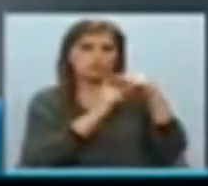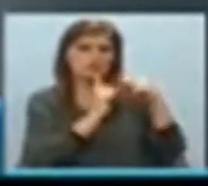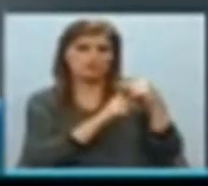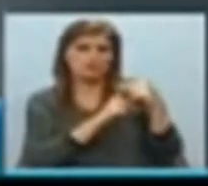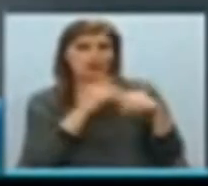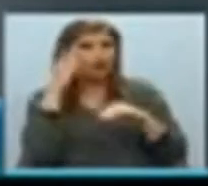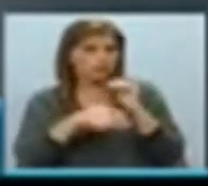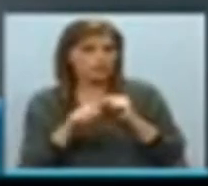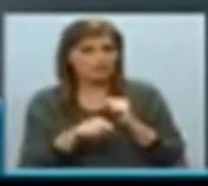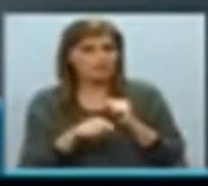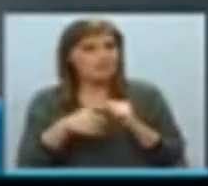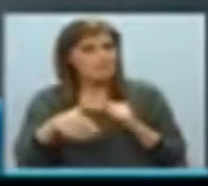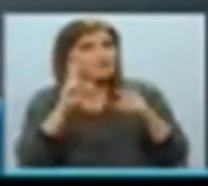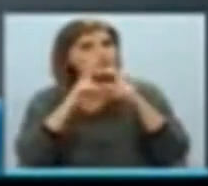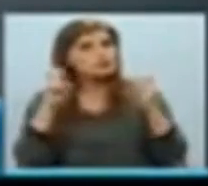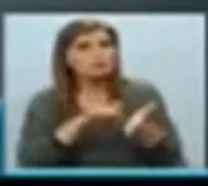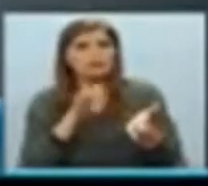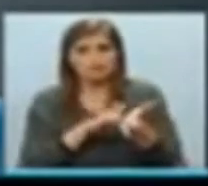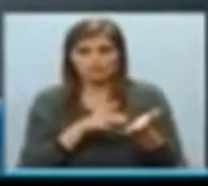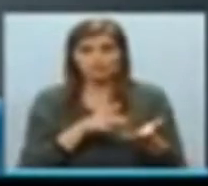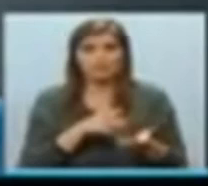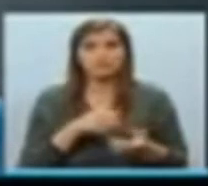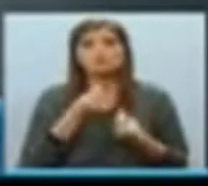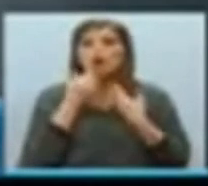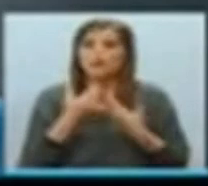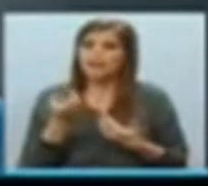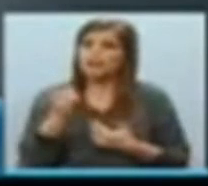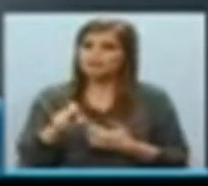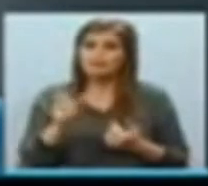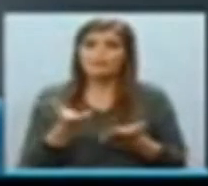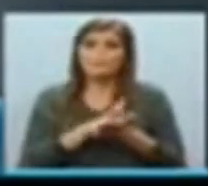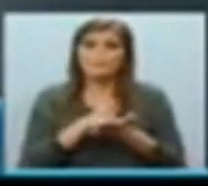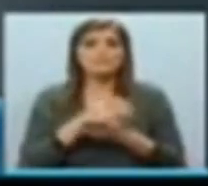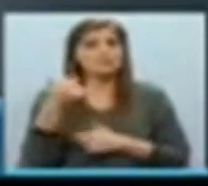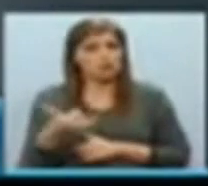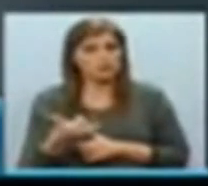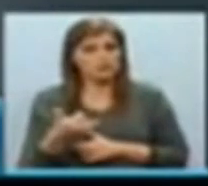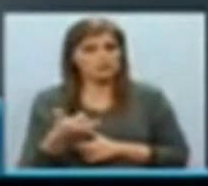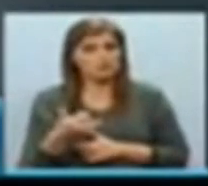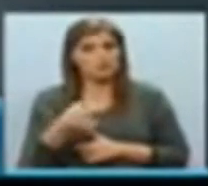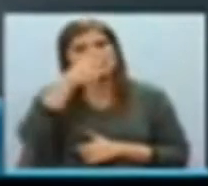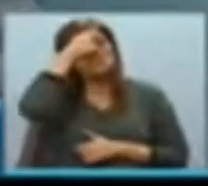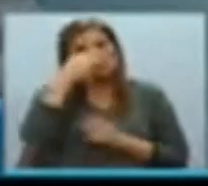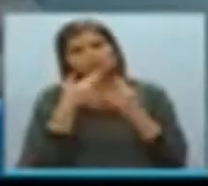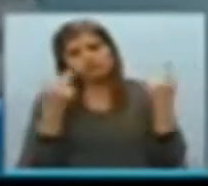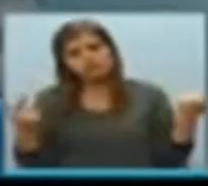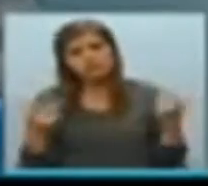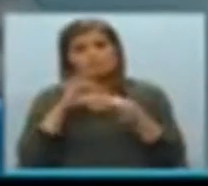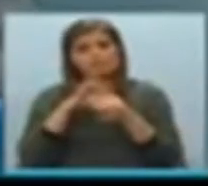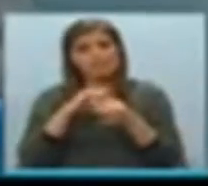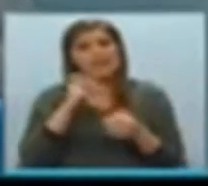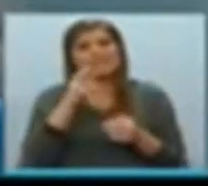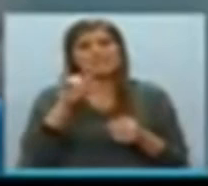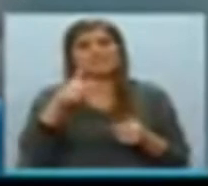acontece isso as descobertas que não foi um prazer tê lo aqui na página 2 histórias à volta desta entrosamento